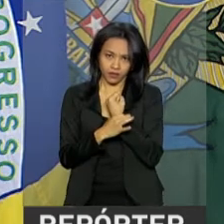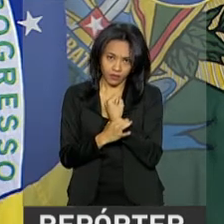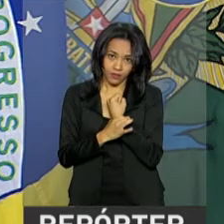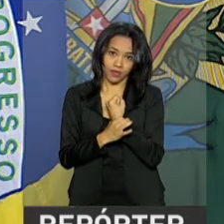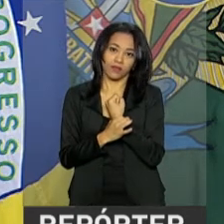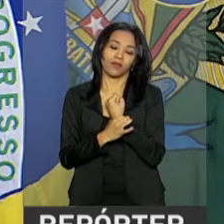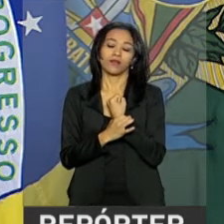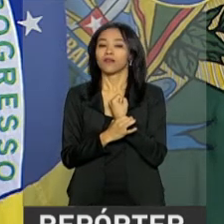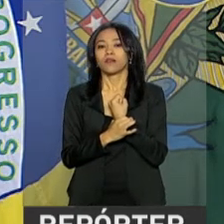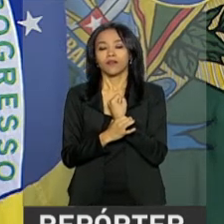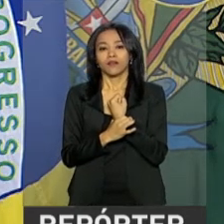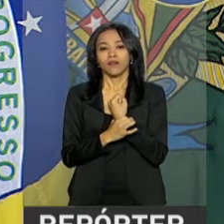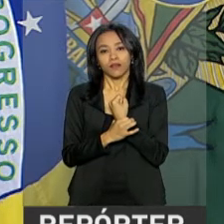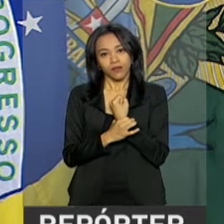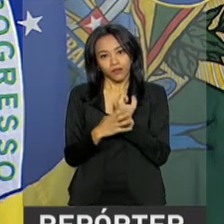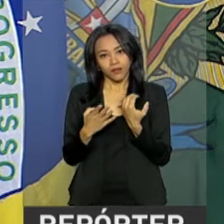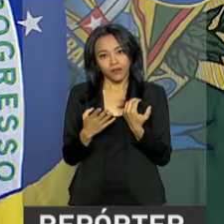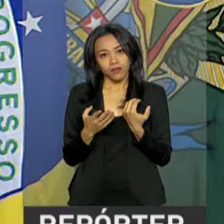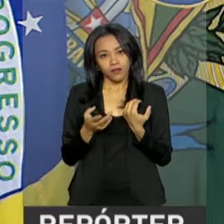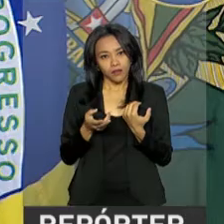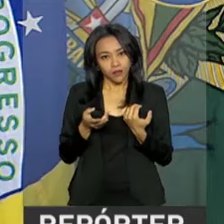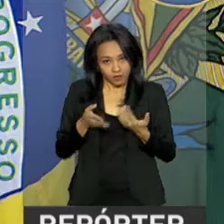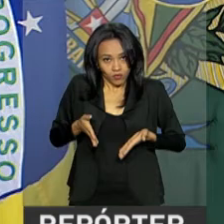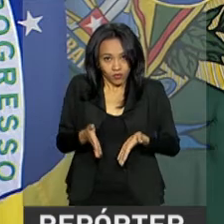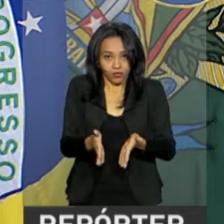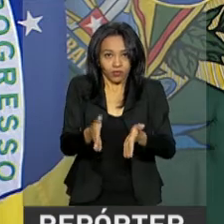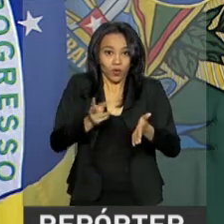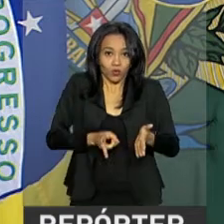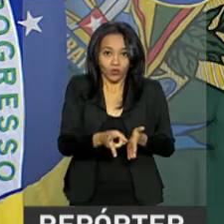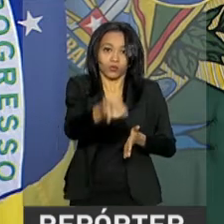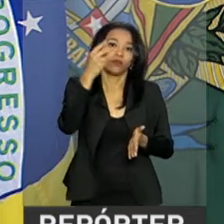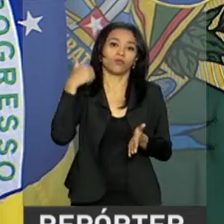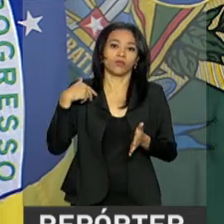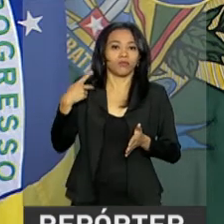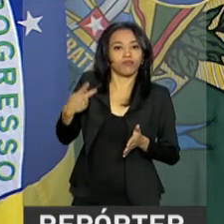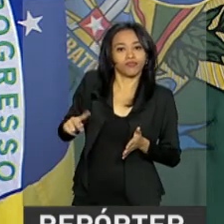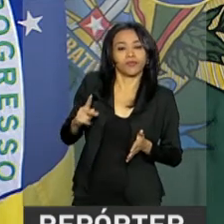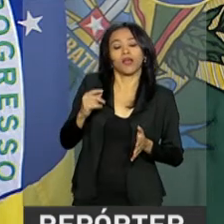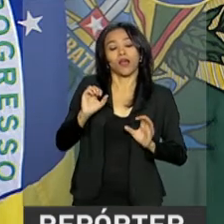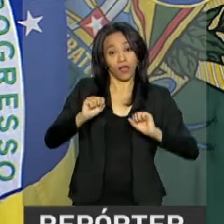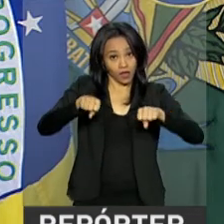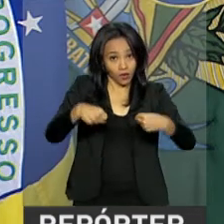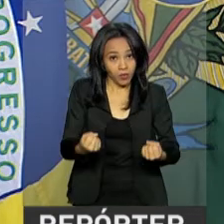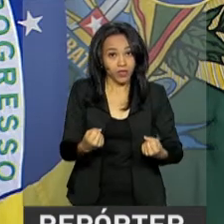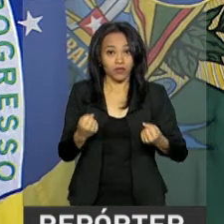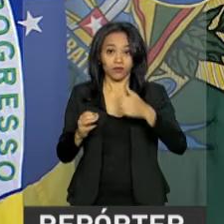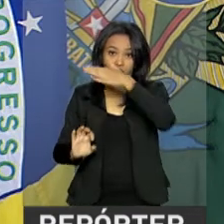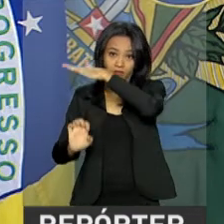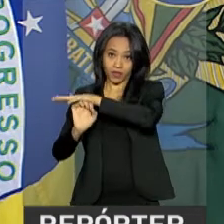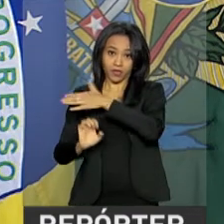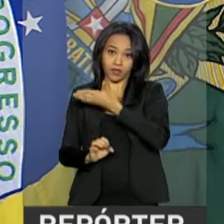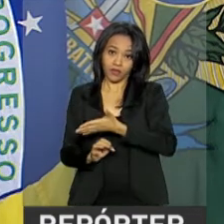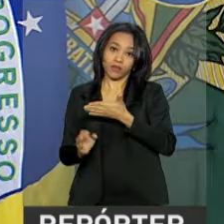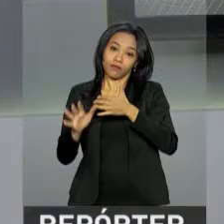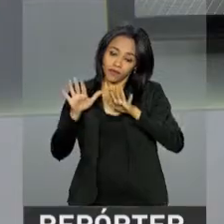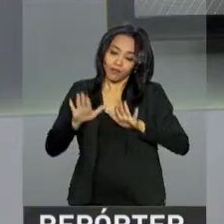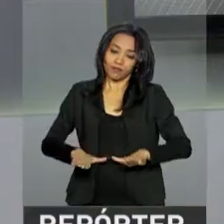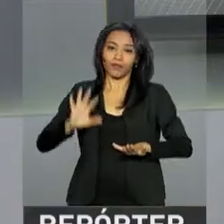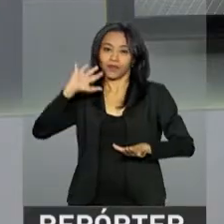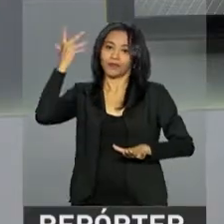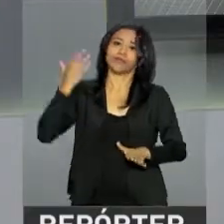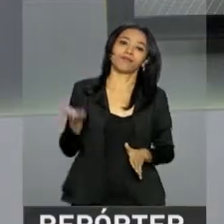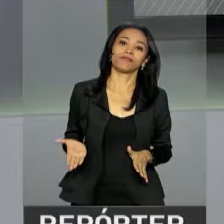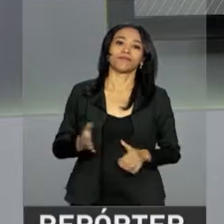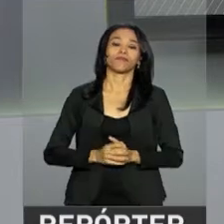rumo permanece inalterado recuperação da petrobras veio para ficar